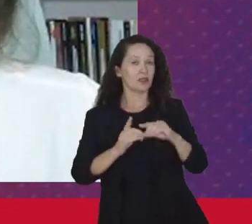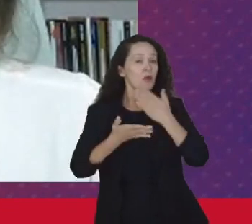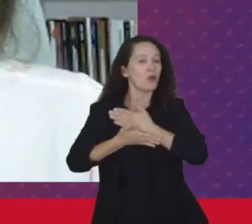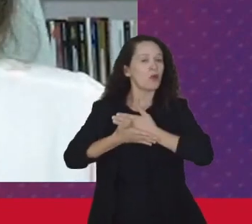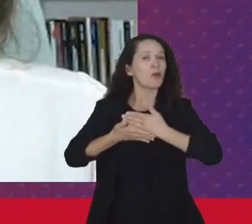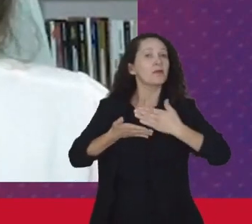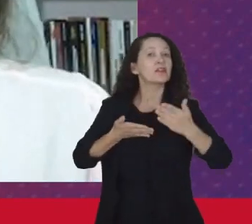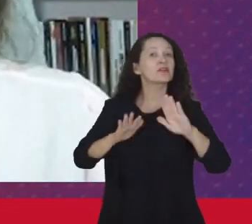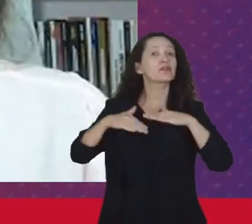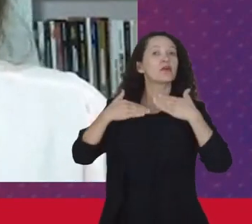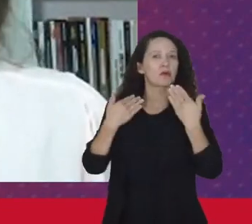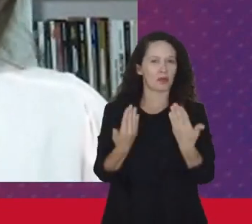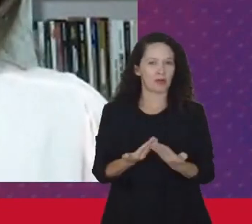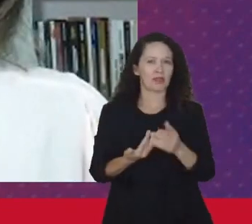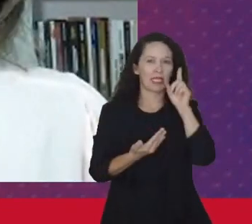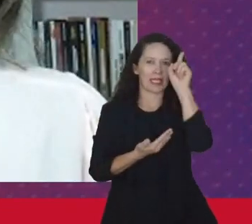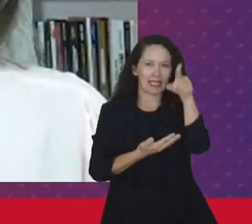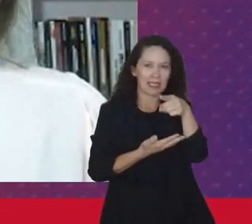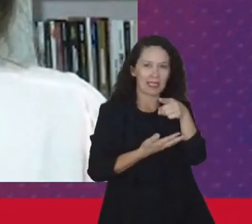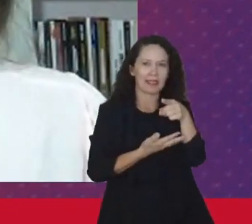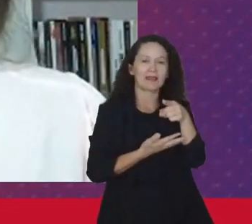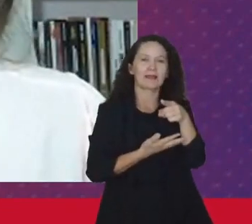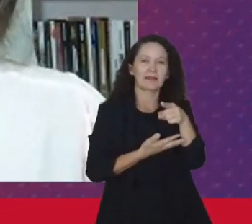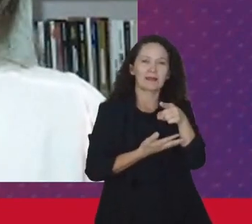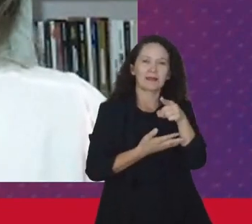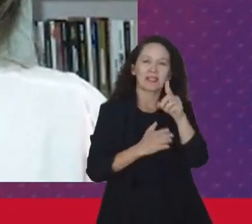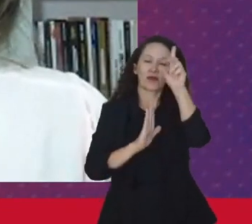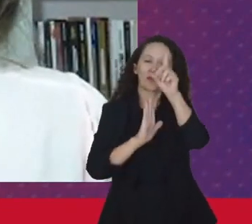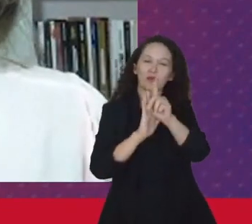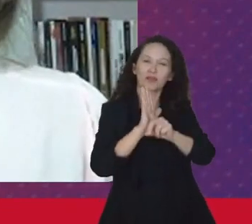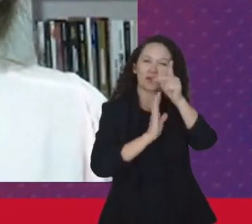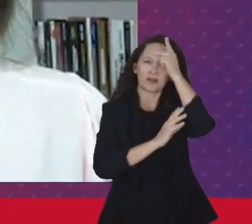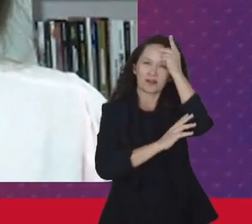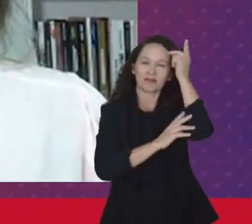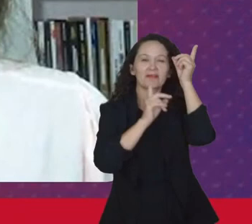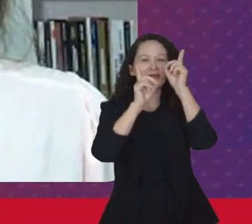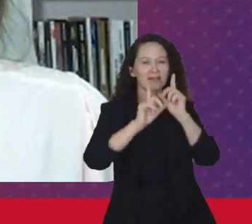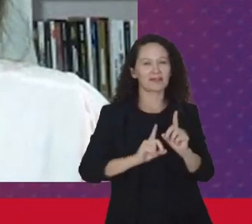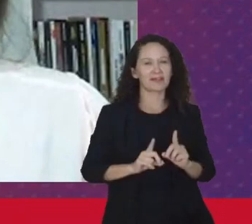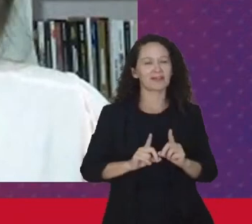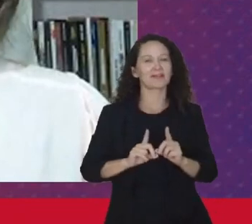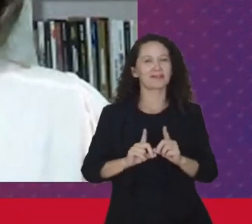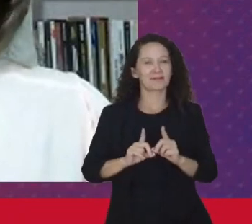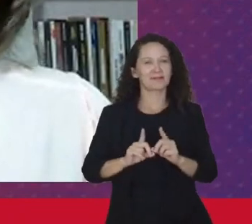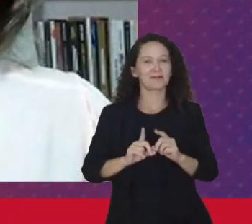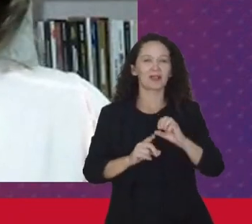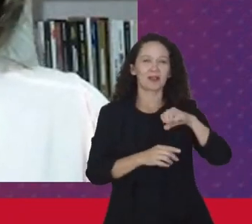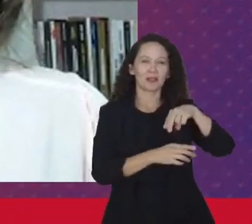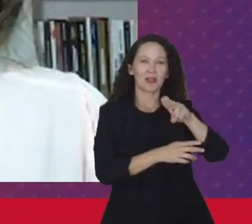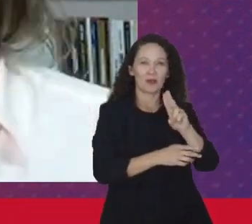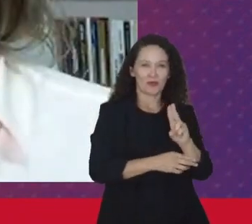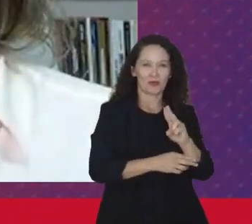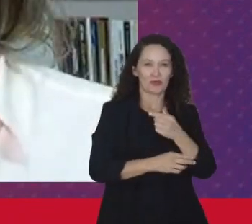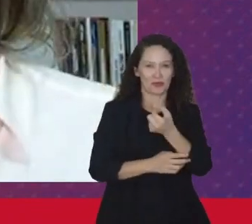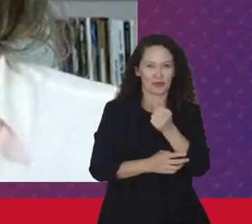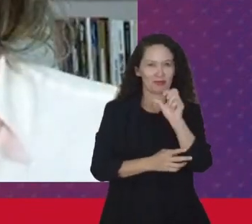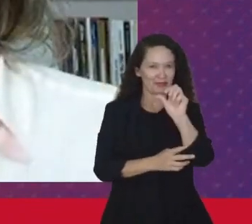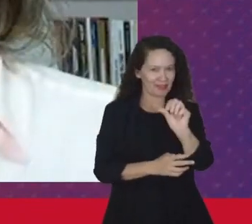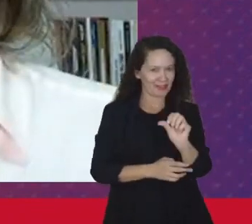de partida é a Convenção sobre os Direitos das Pessoas com Deficiência da ONU de